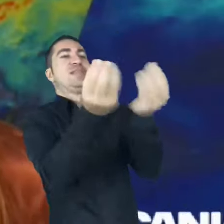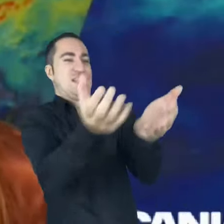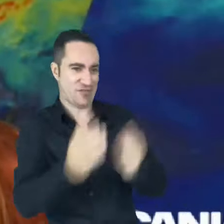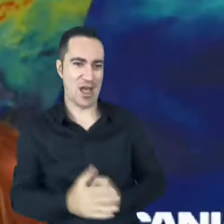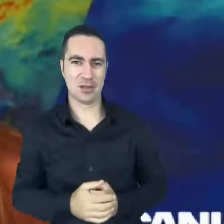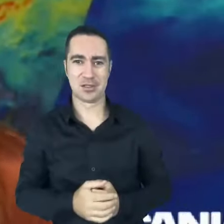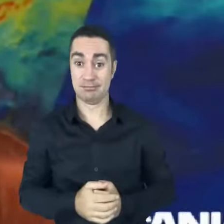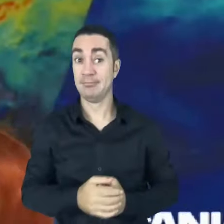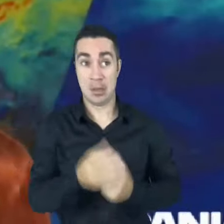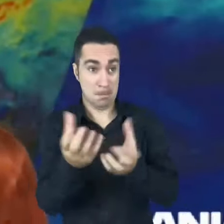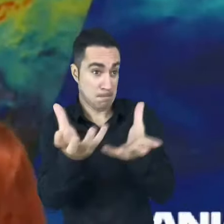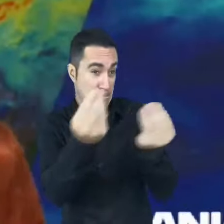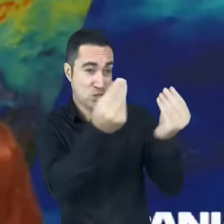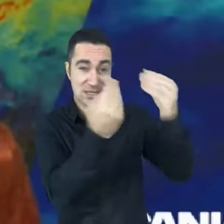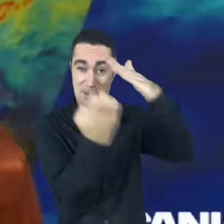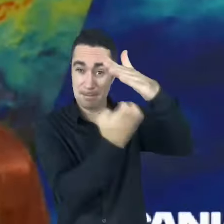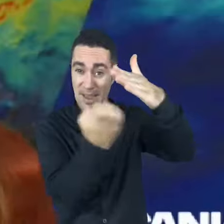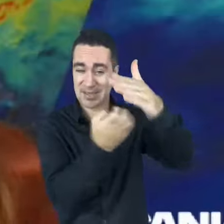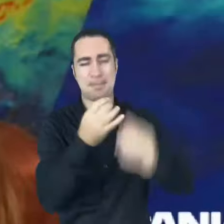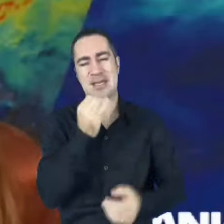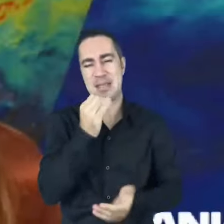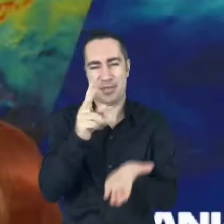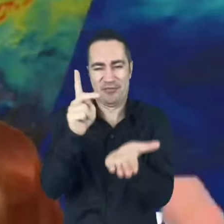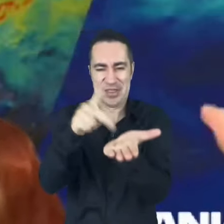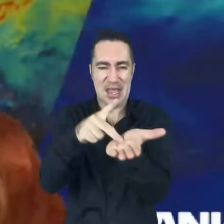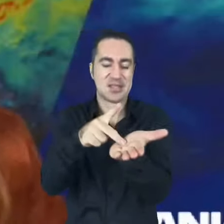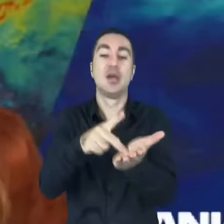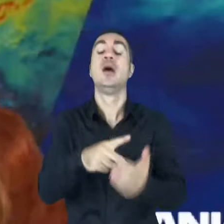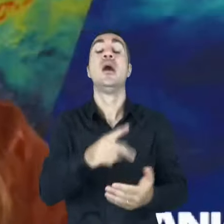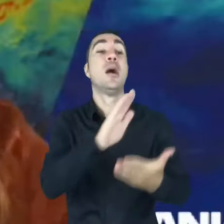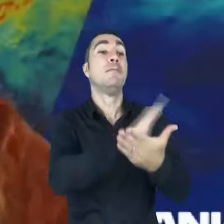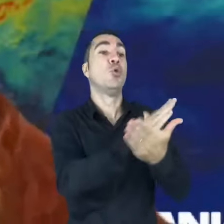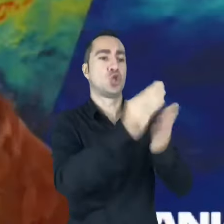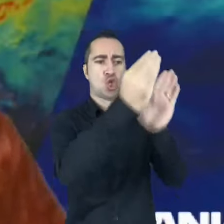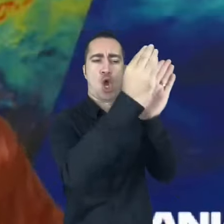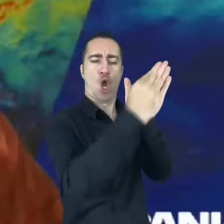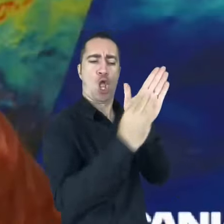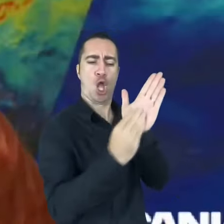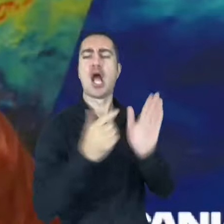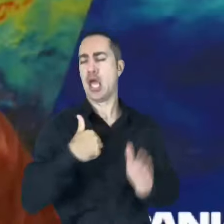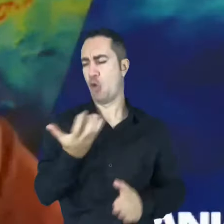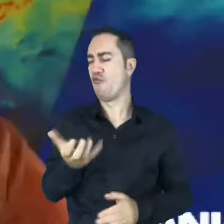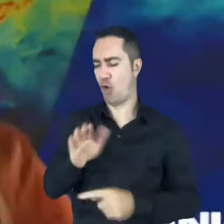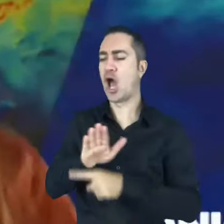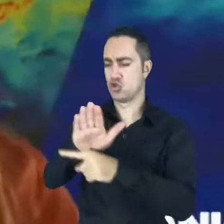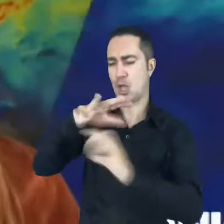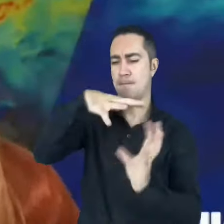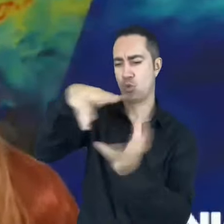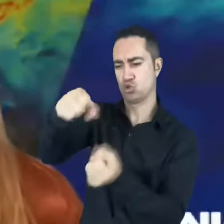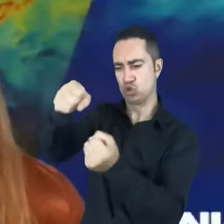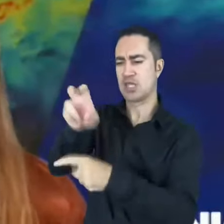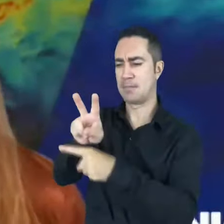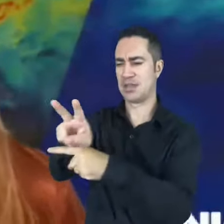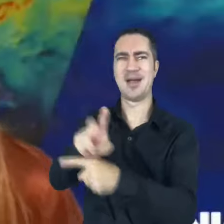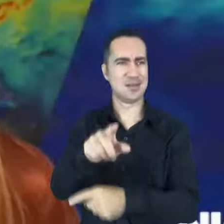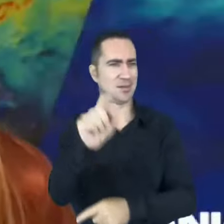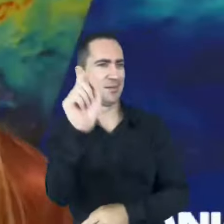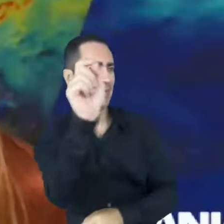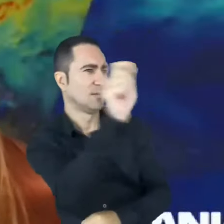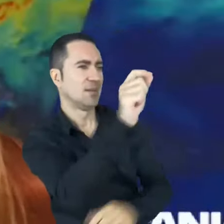empresas, quando eles estabelecem alvos de sustentabilidade, há muito